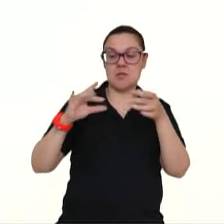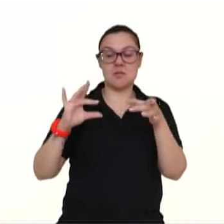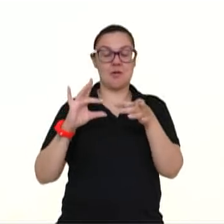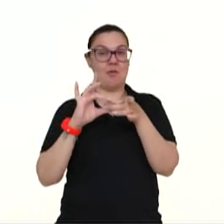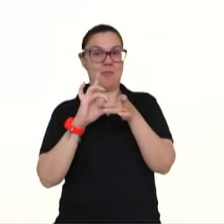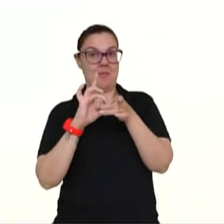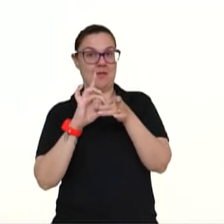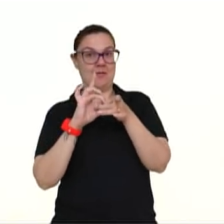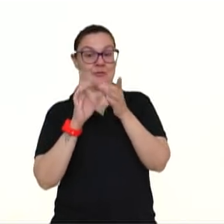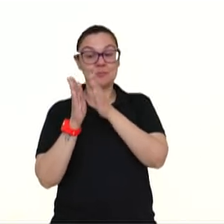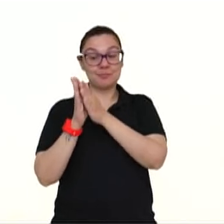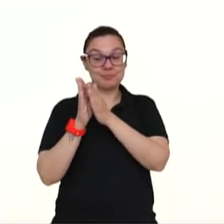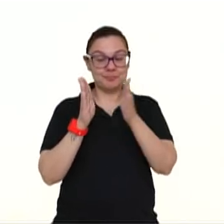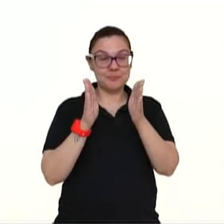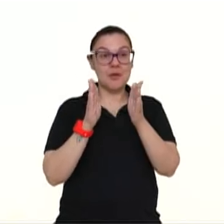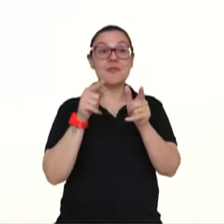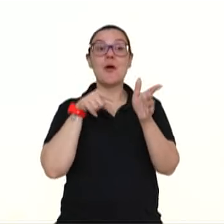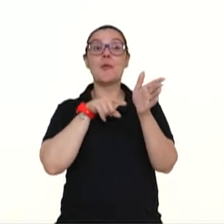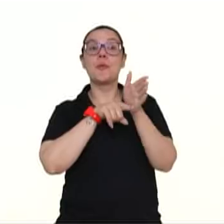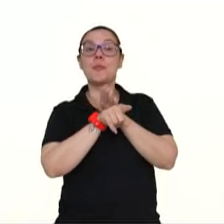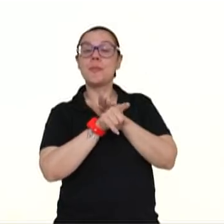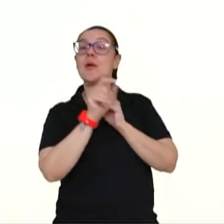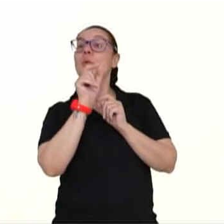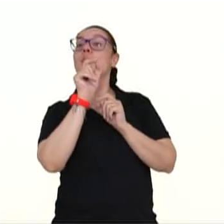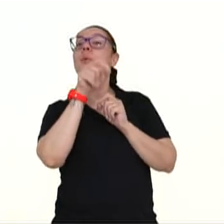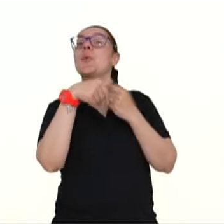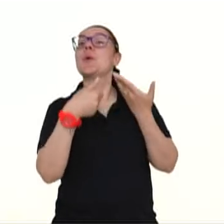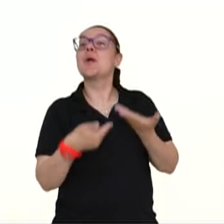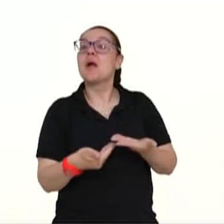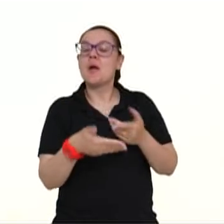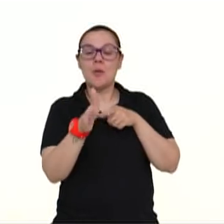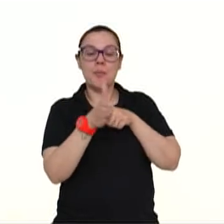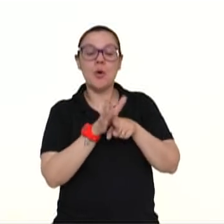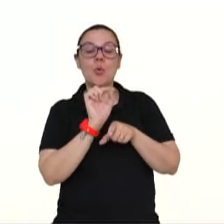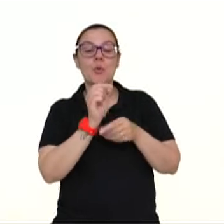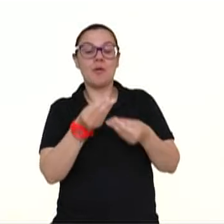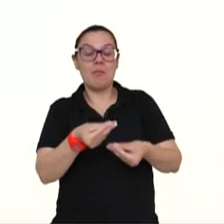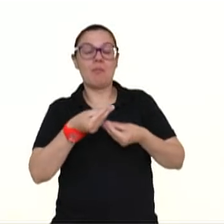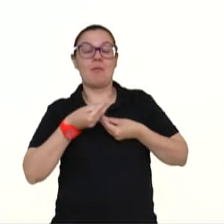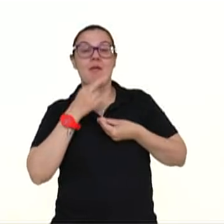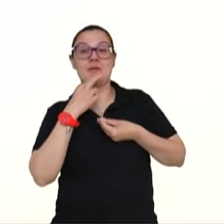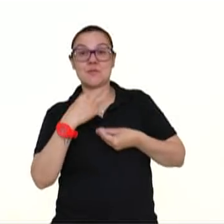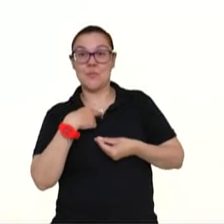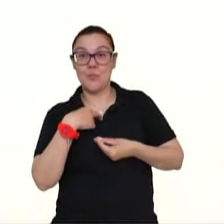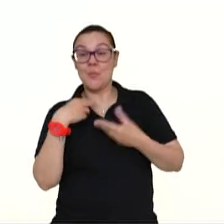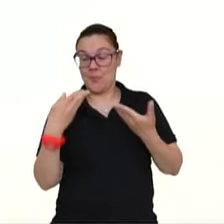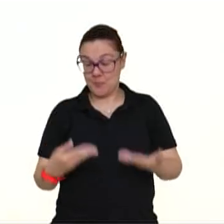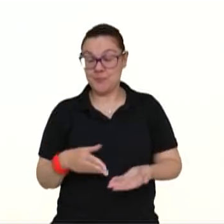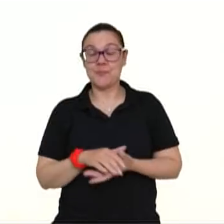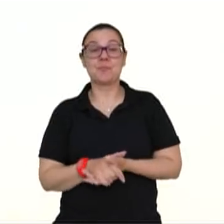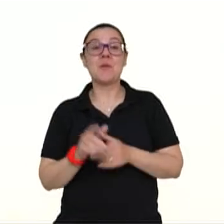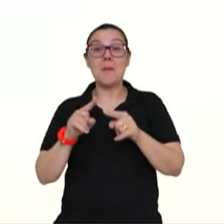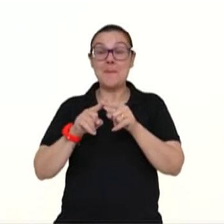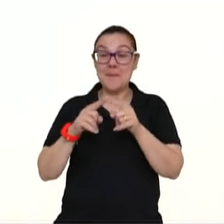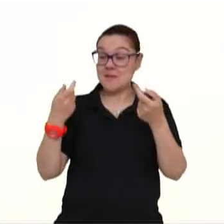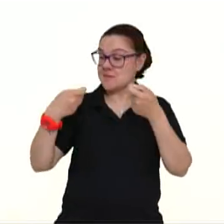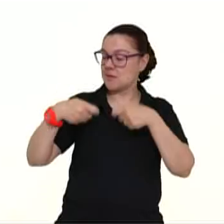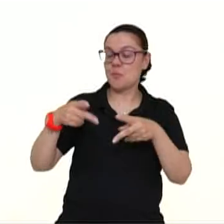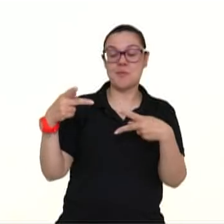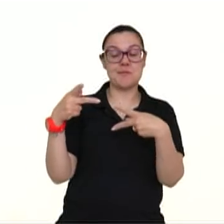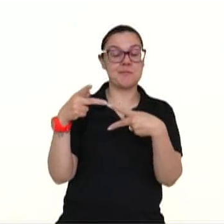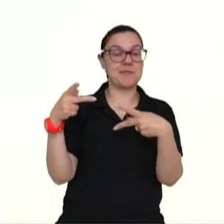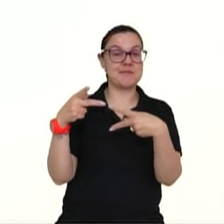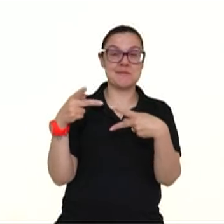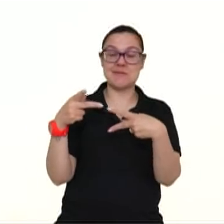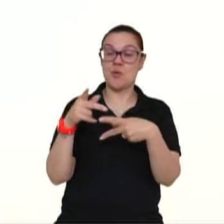de complemento, porque eu faço a pergunta o que? O que me dá uma resposta de alguma coisa. E ele não